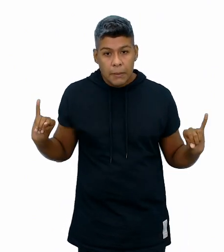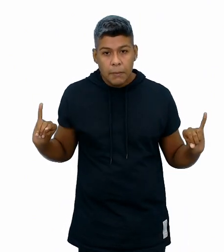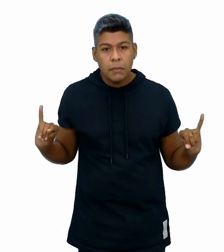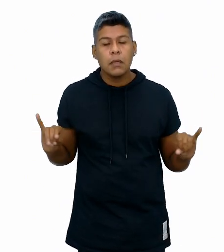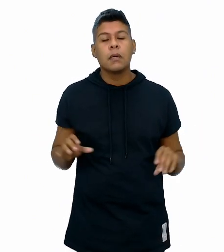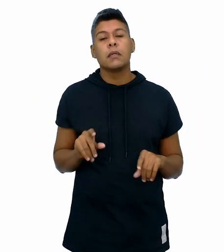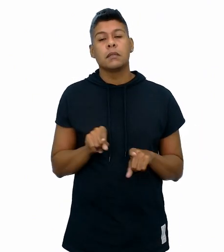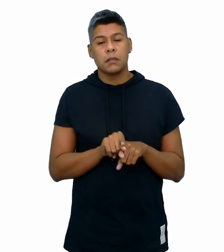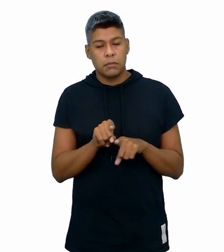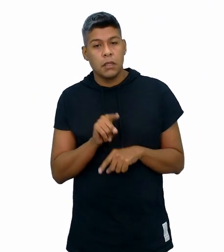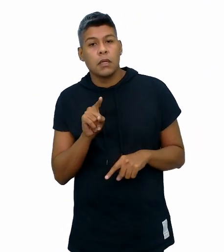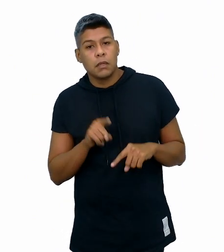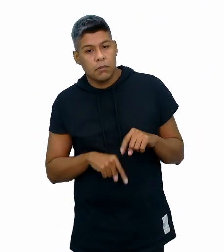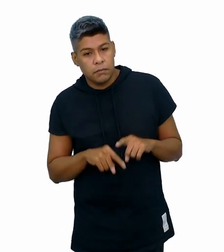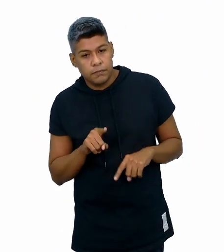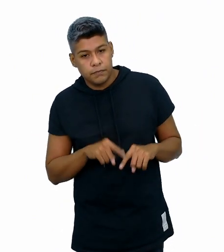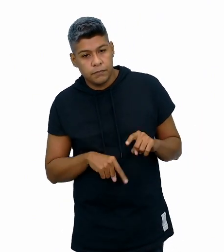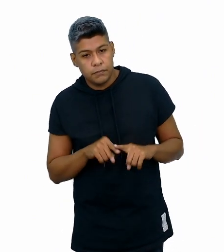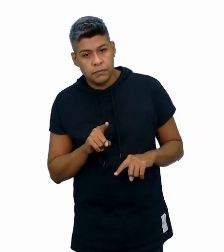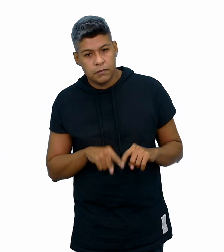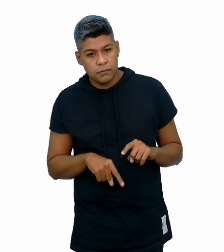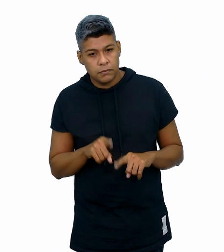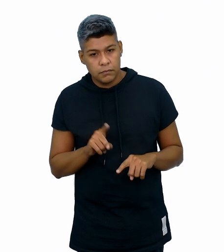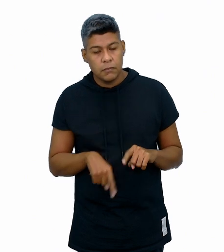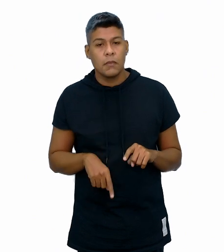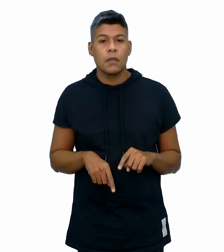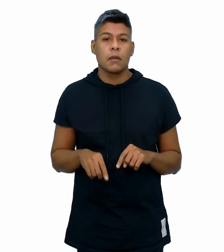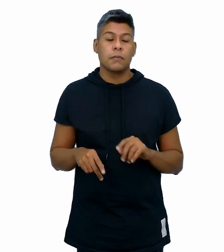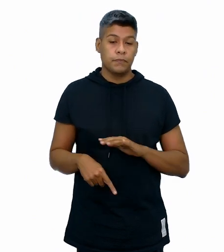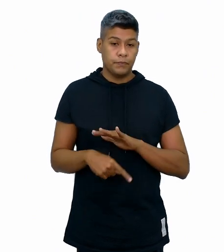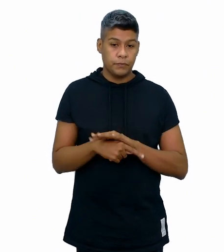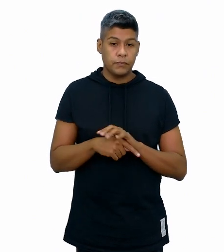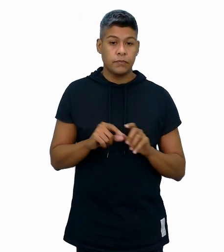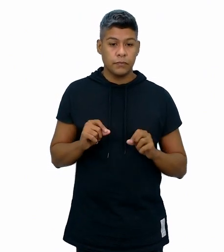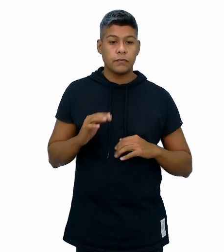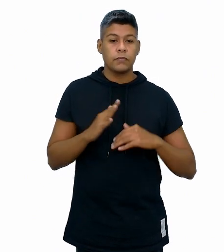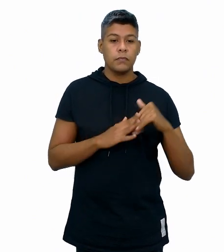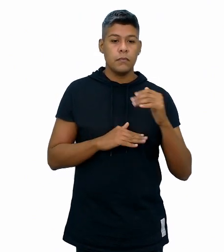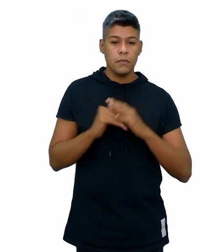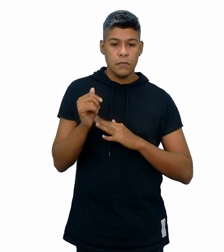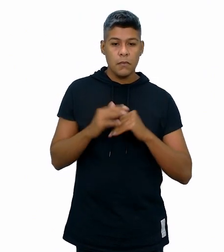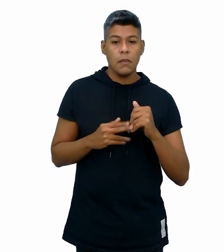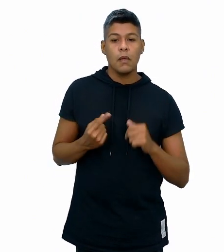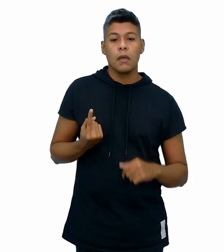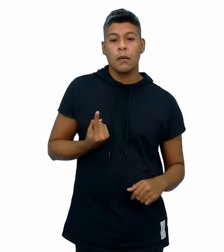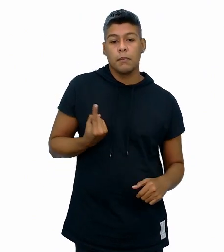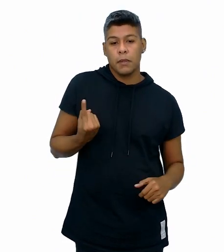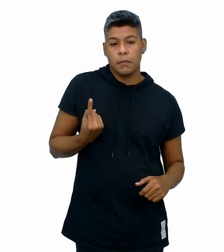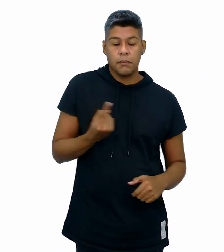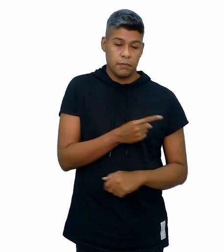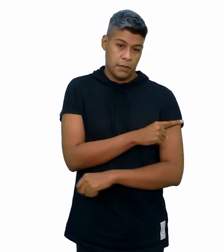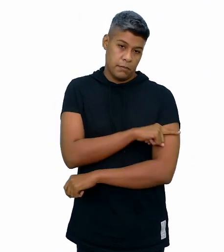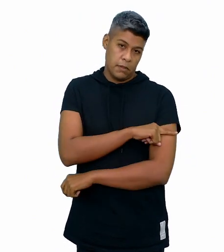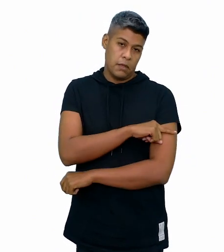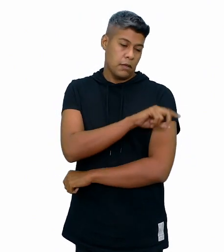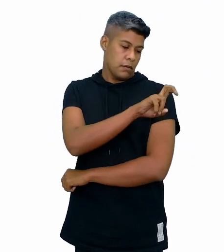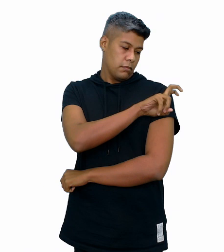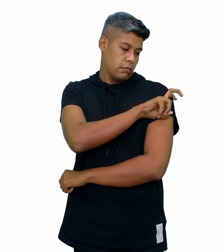escolha dos recursos estilísticos, que é o que está posto aí na habilidade do 1º ao 5º ano, língua